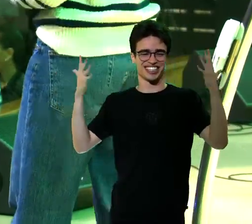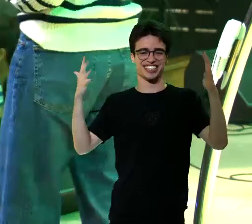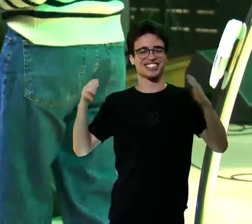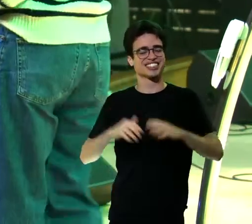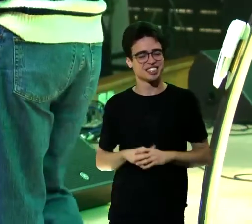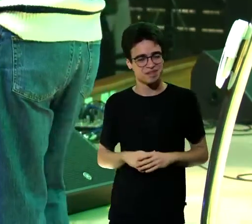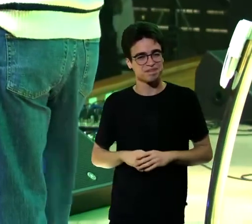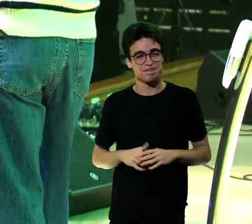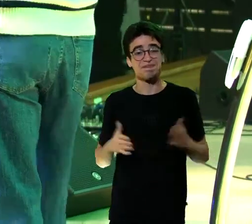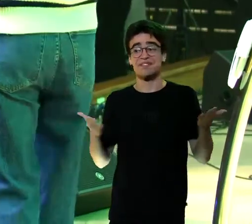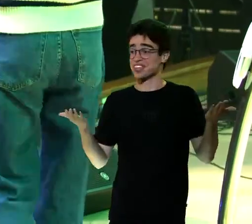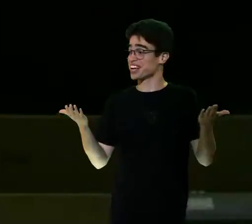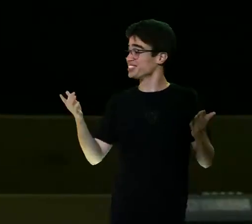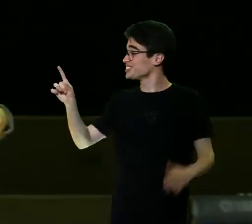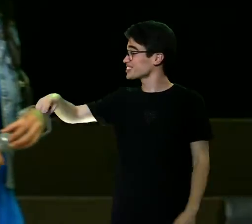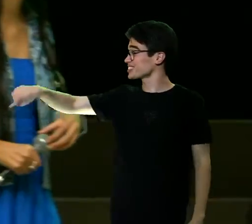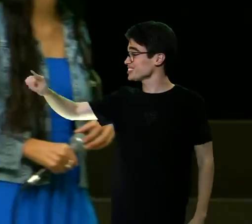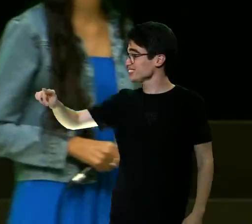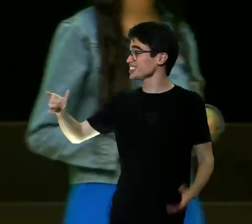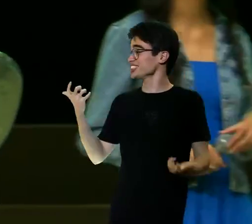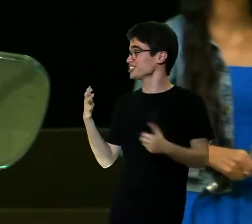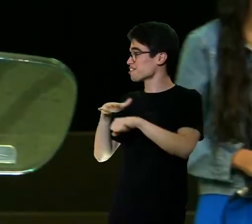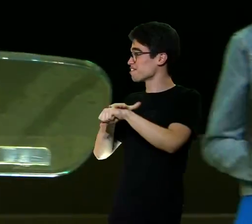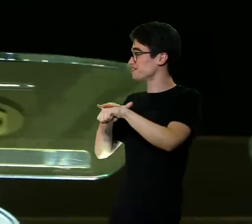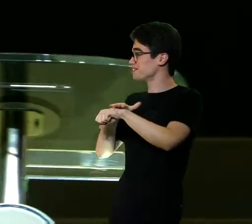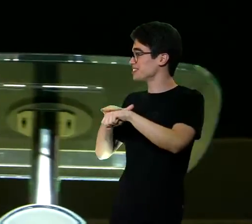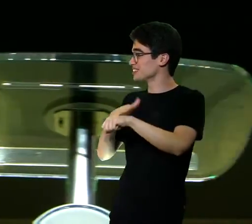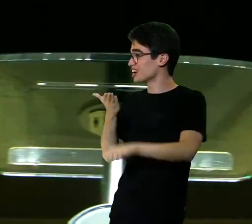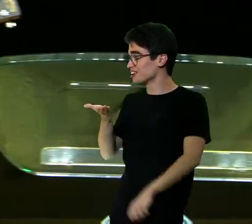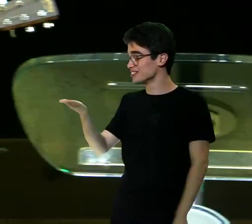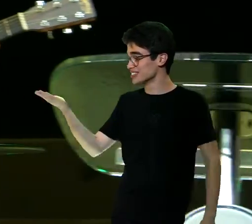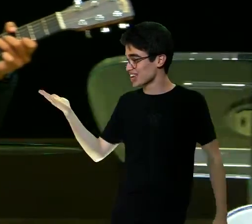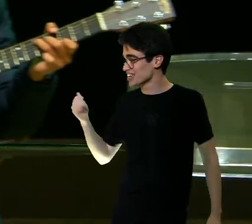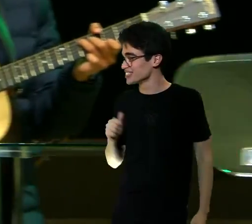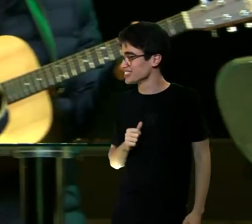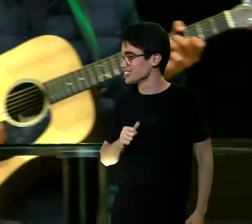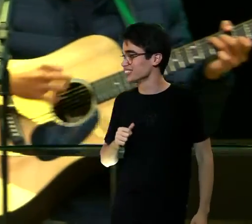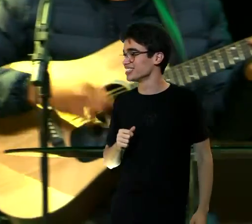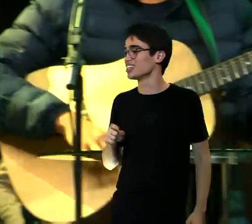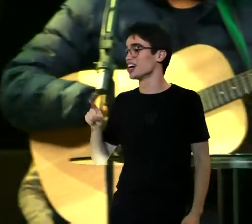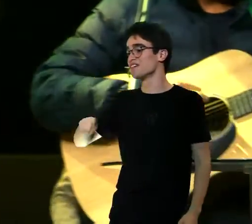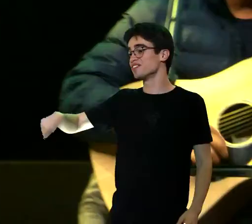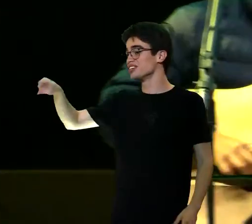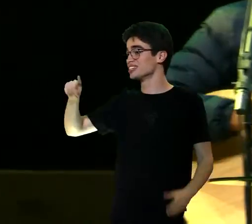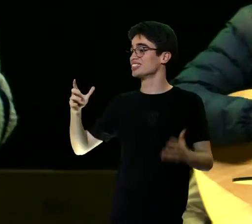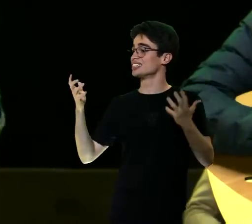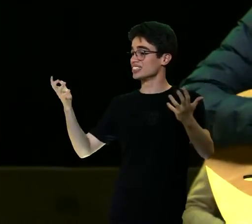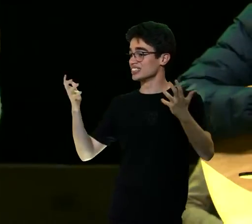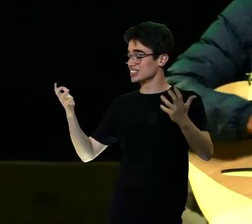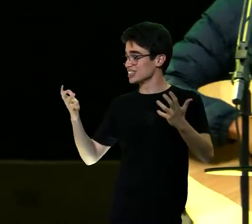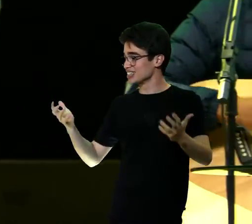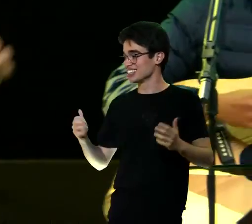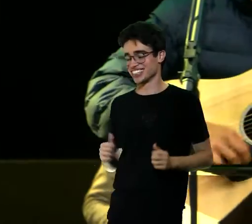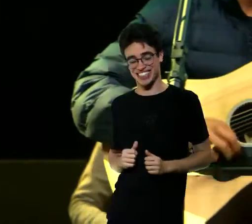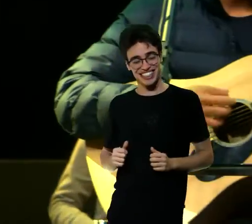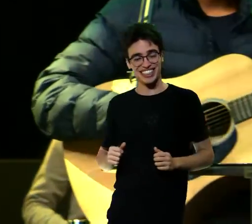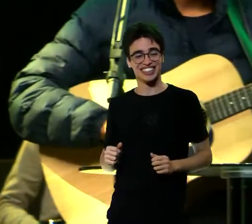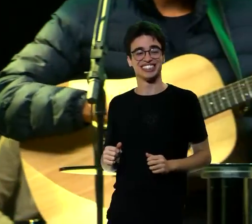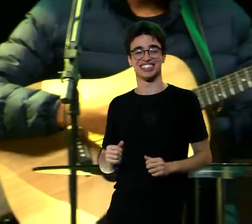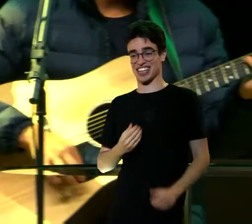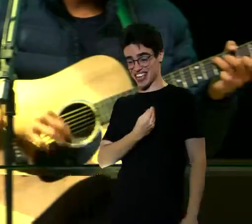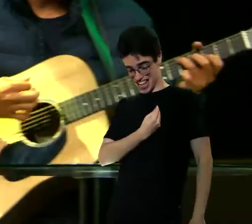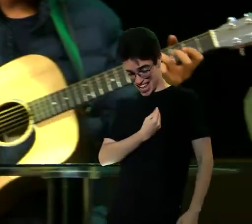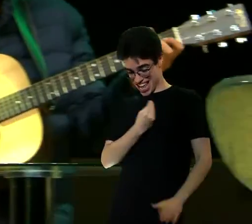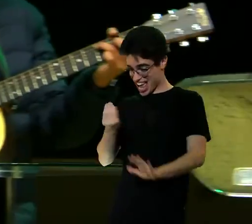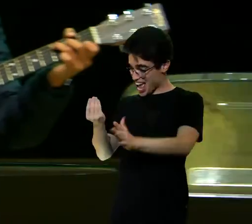E agora, para vocês que estão aqui embaixo, vou falar com vocês. Se vocês querem entregar a vida de vocês para